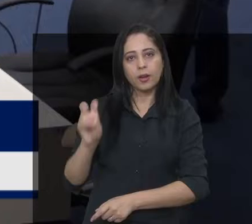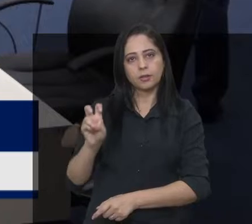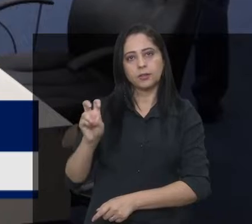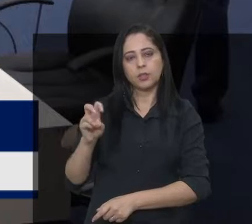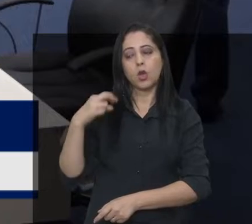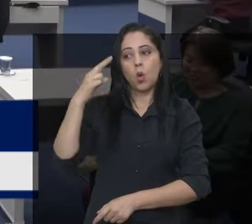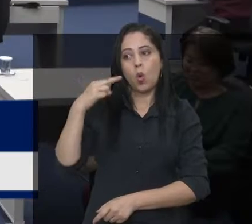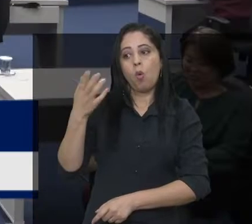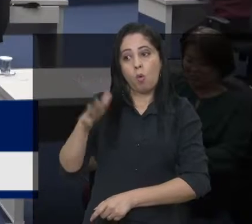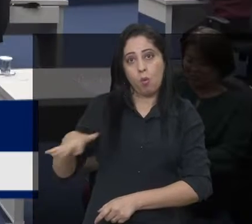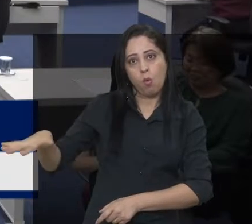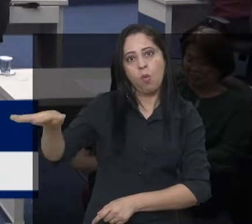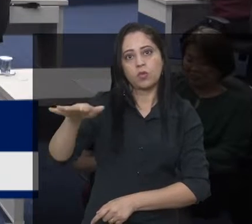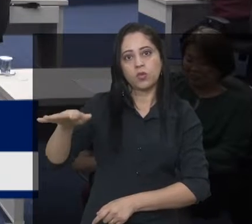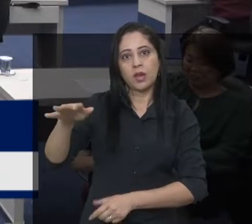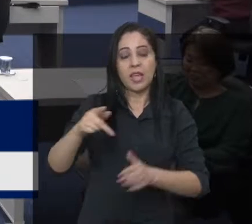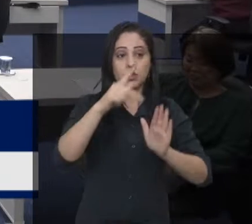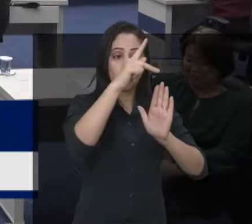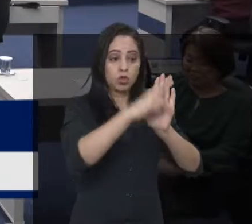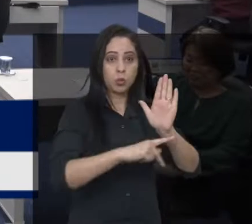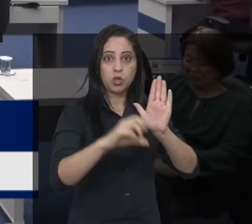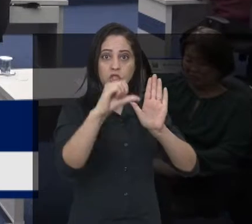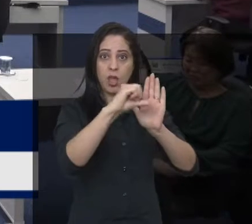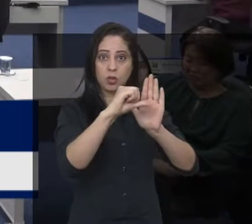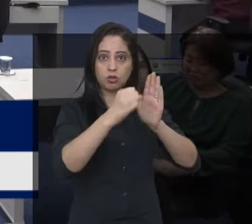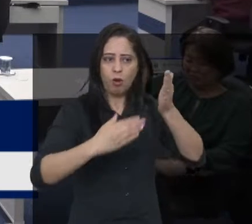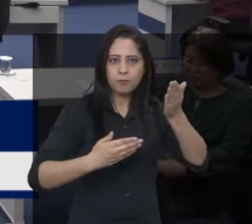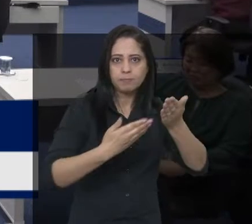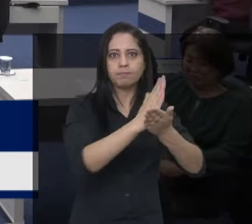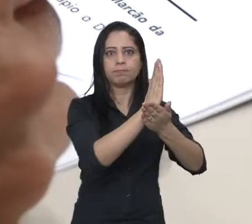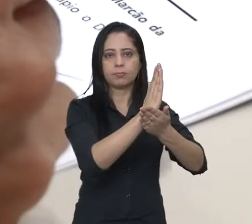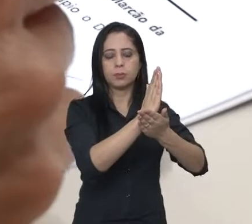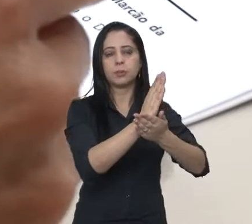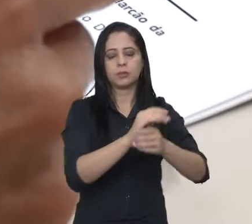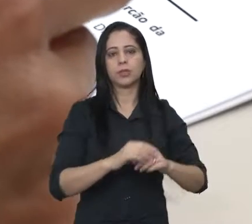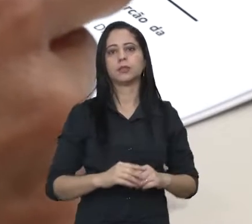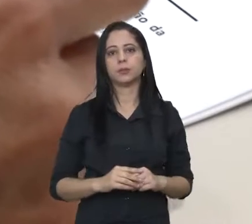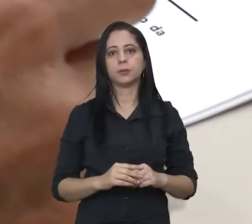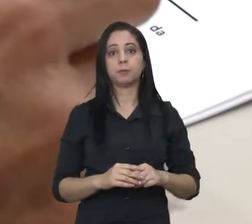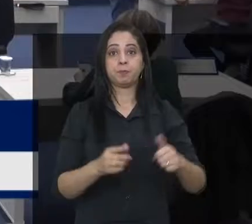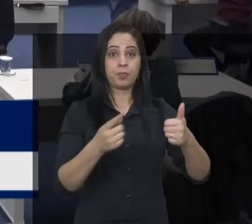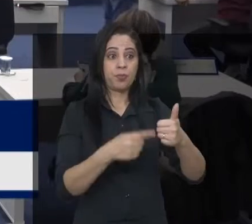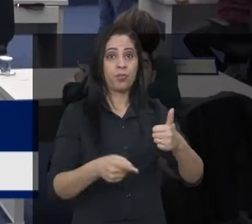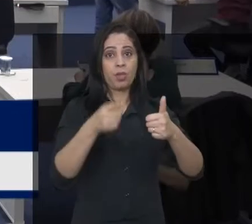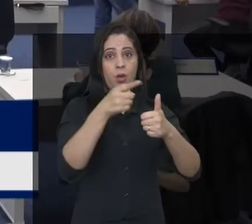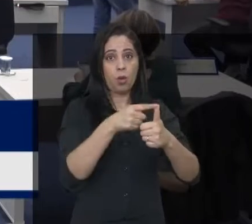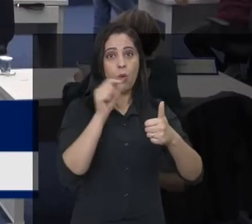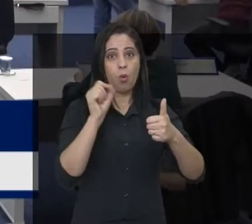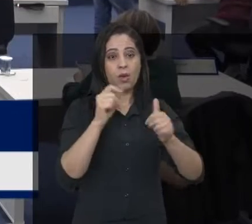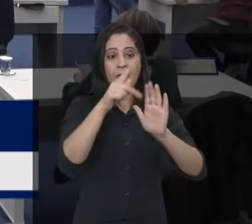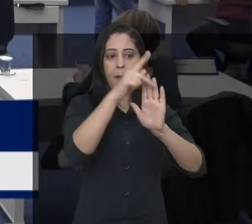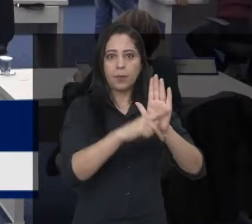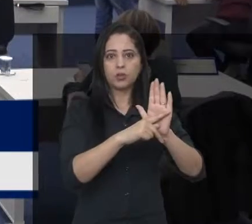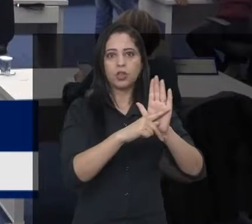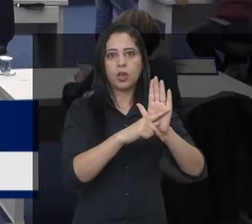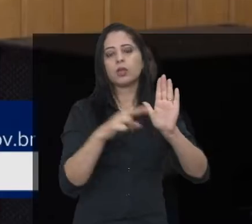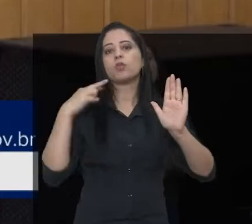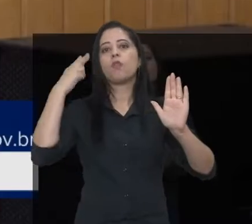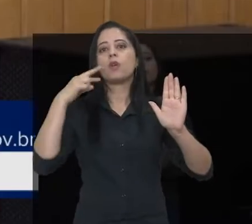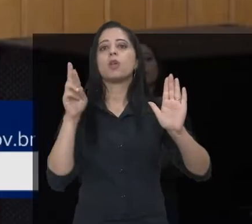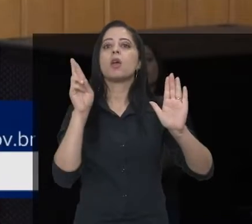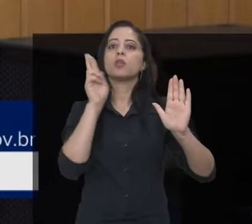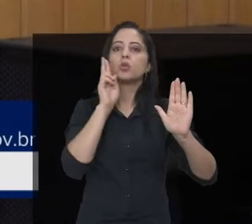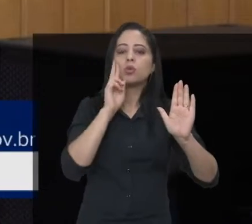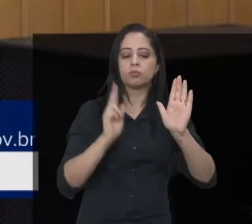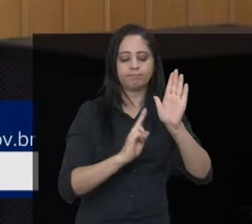ordinária do ano, os vereadores aprovaram 9 projetos de lei por unanimidade. Entre eles, um substitutivo